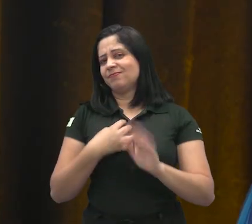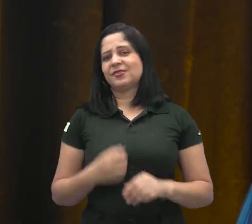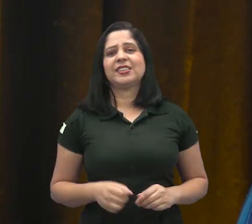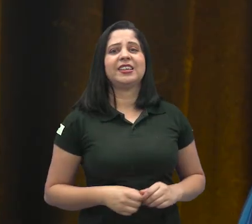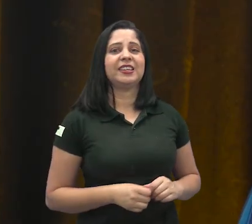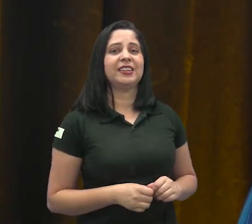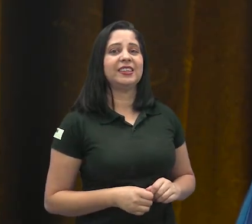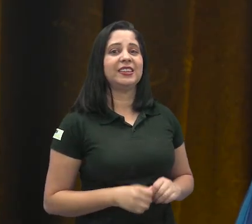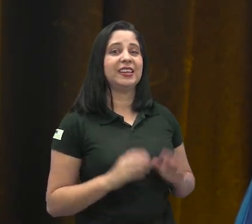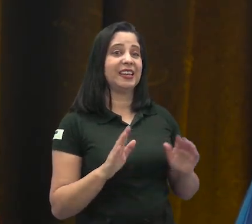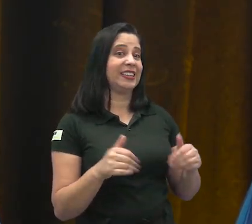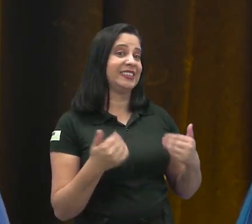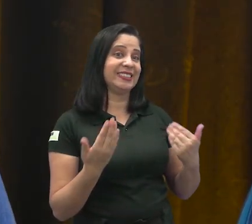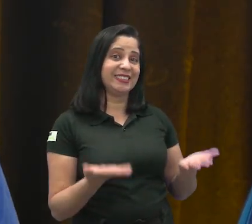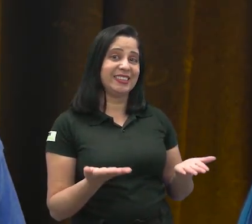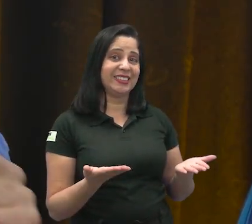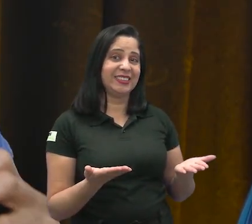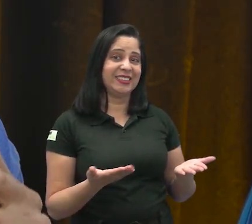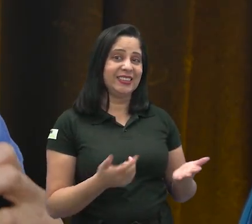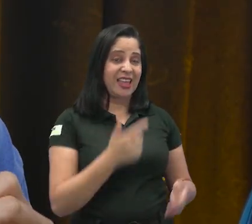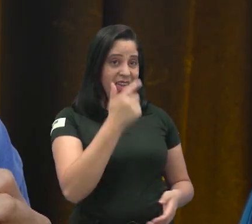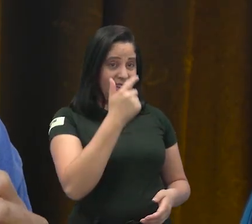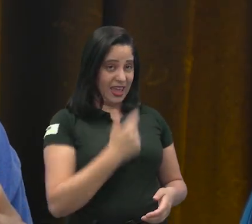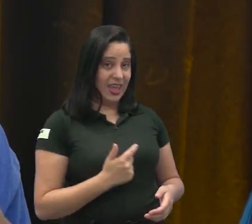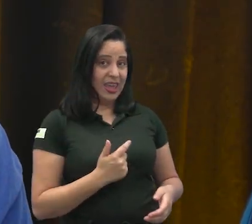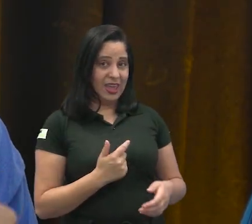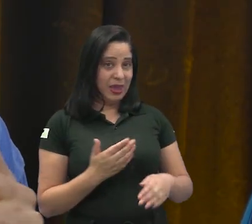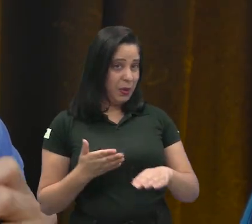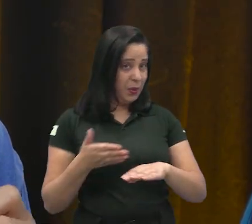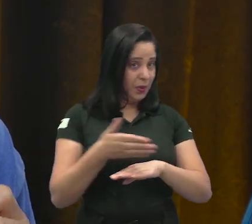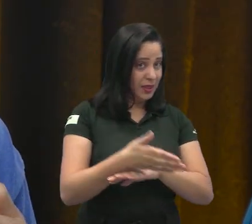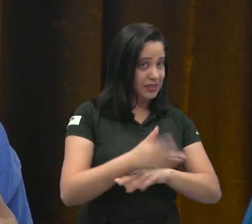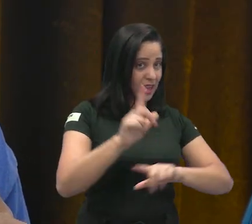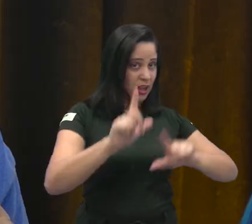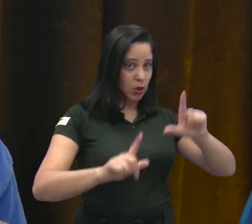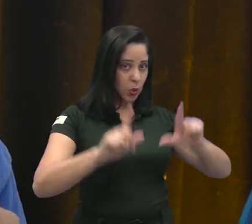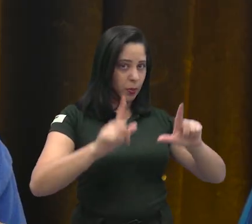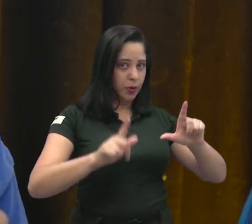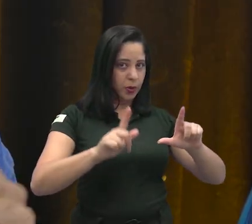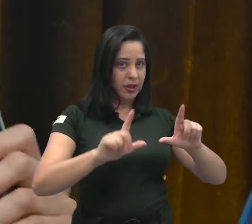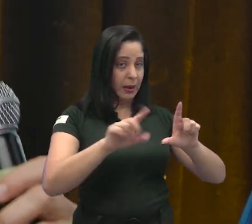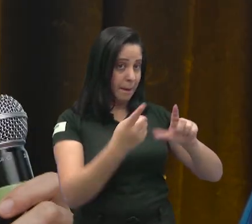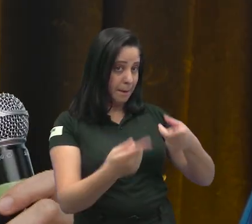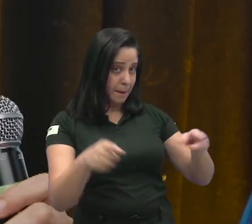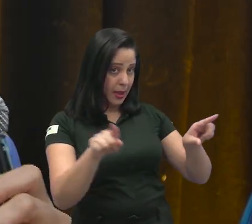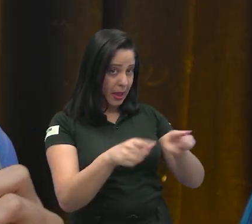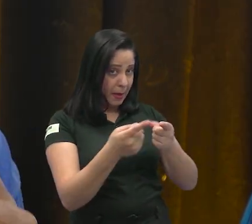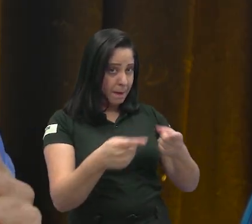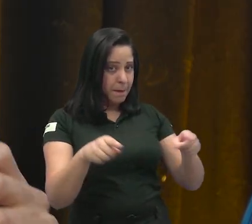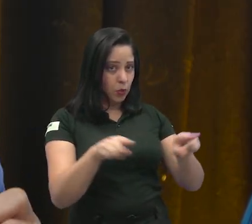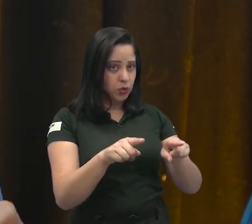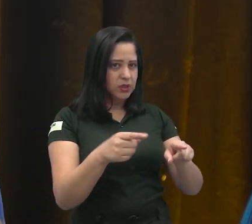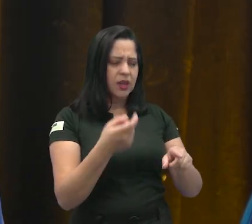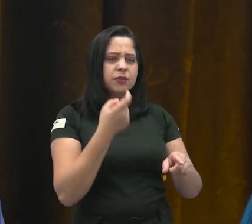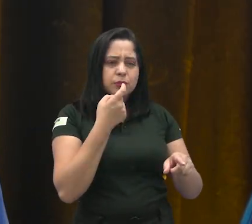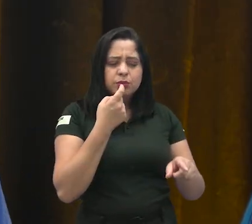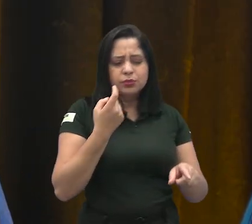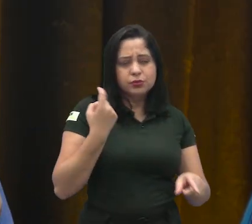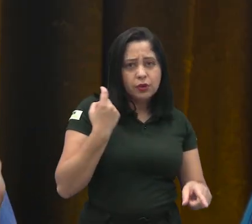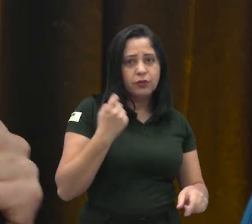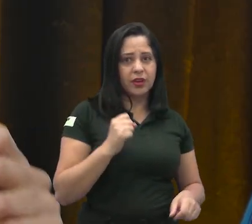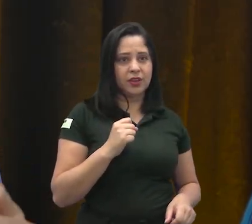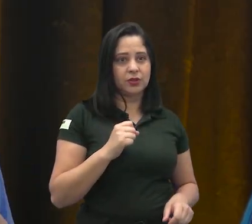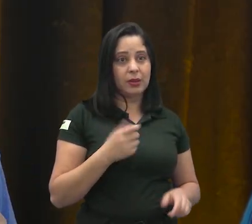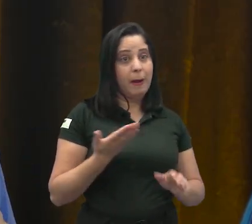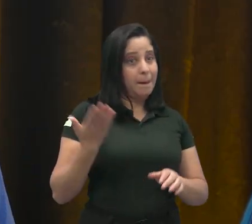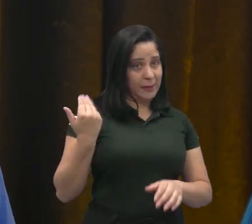participações? Então, Priscila, eu assumi o estúdio Sobe o Som recentemente, né? Antigamente era o Marvin que fazia a apresentação, fez tudo